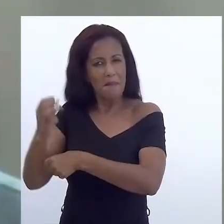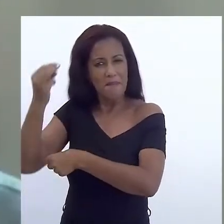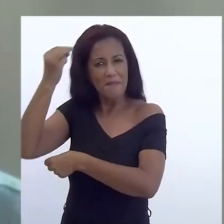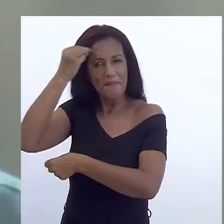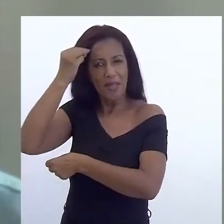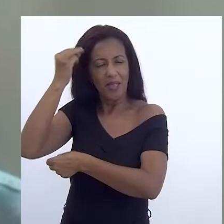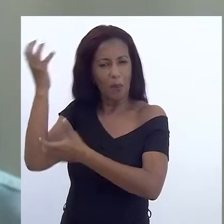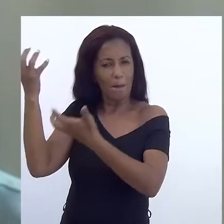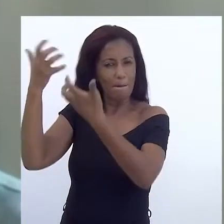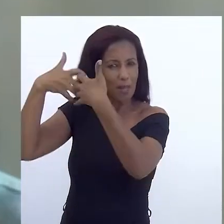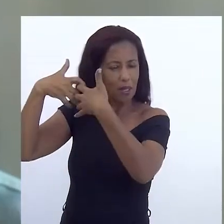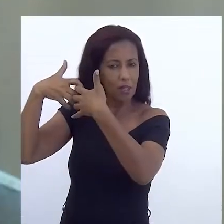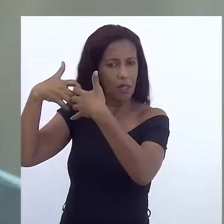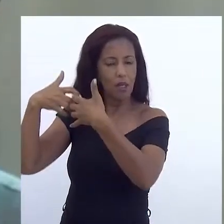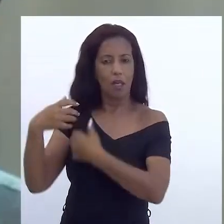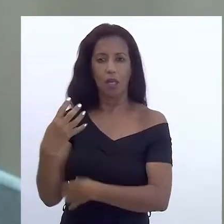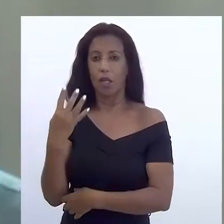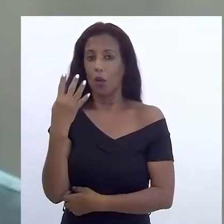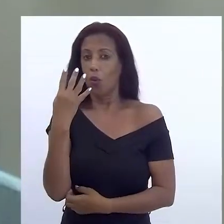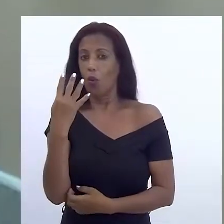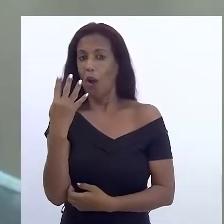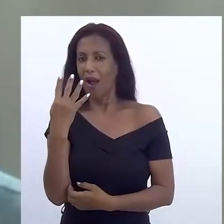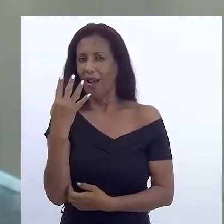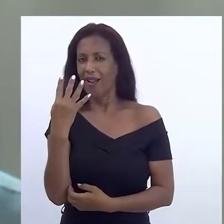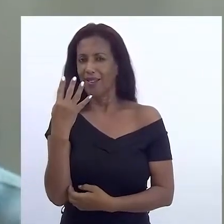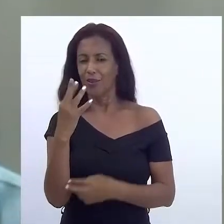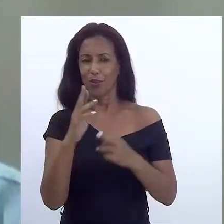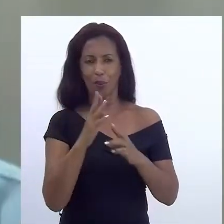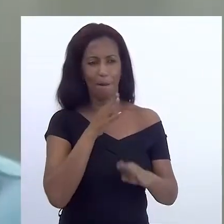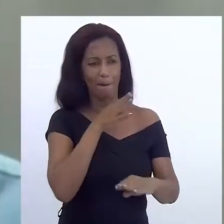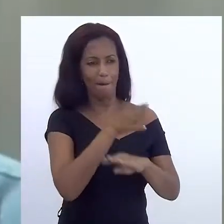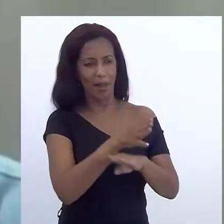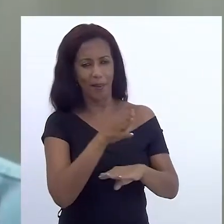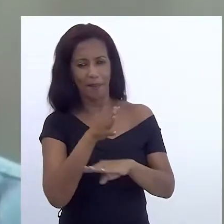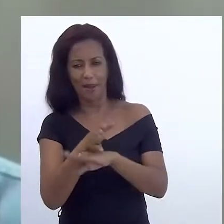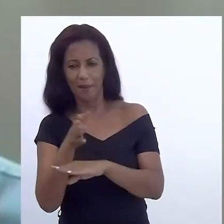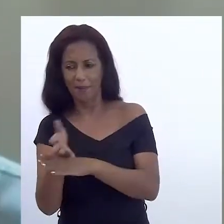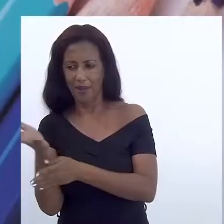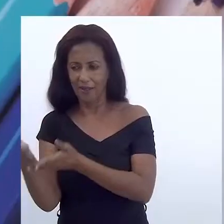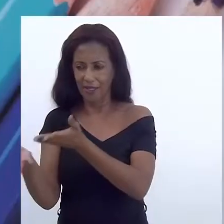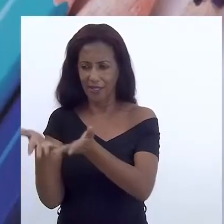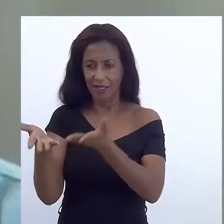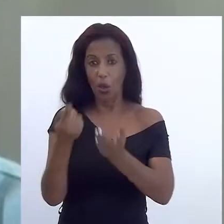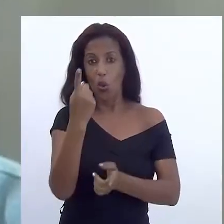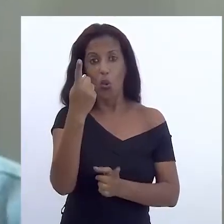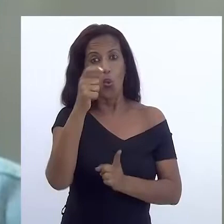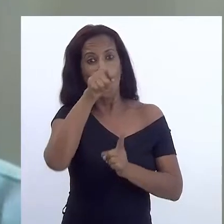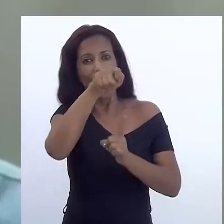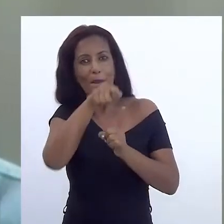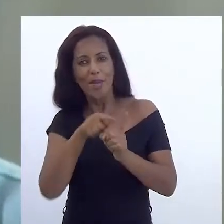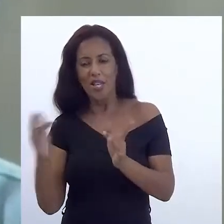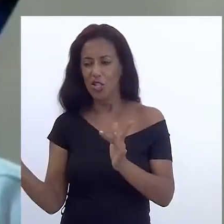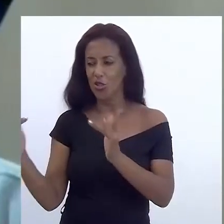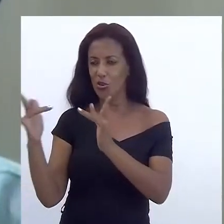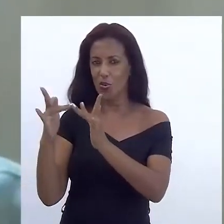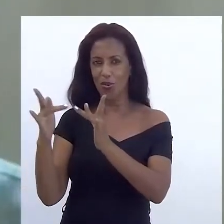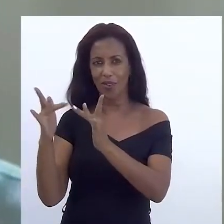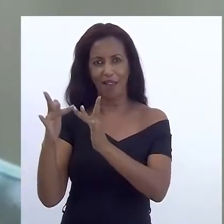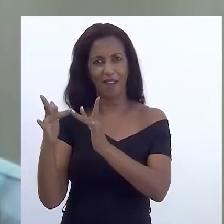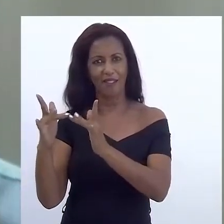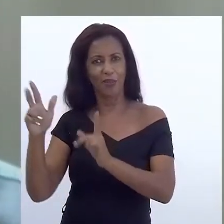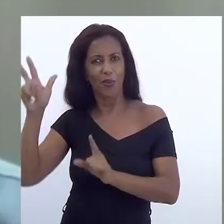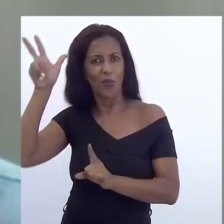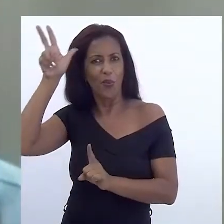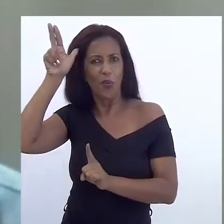Rio de Janeiro, em 4 sessões aproximadamente, ou seja, 1 mês de contato com o pônei.